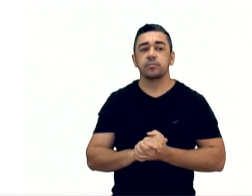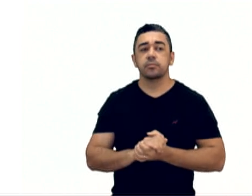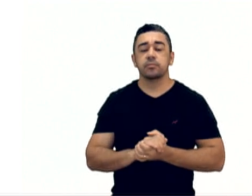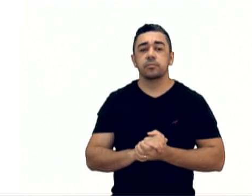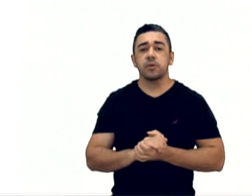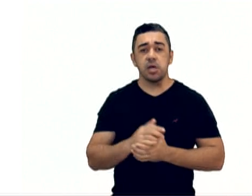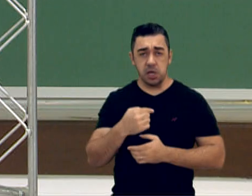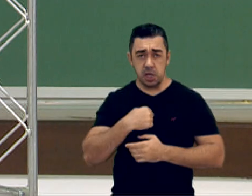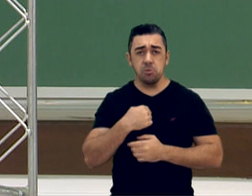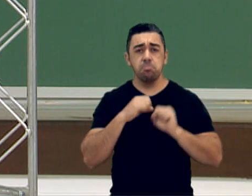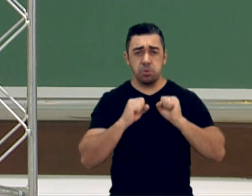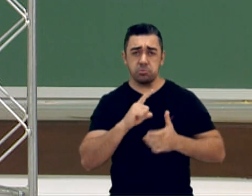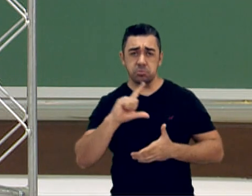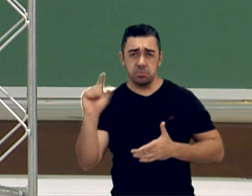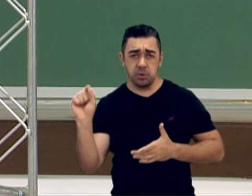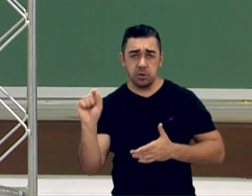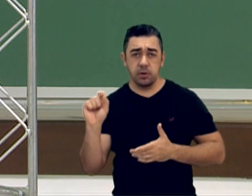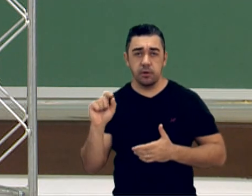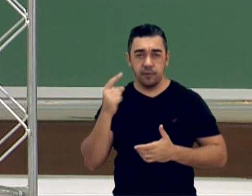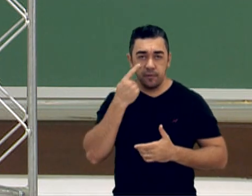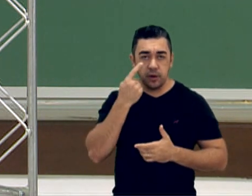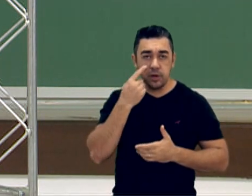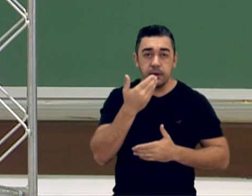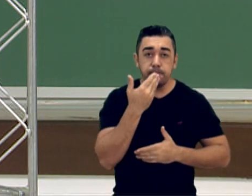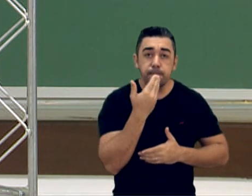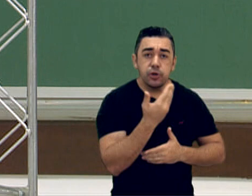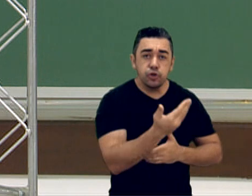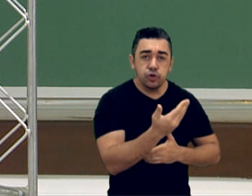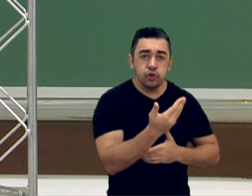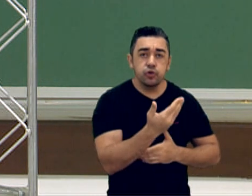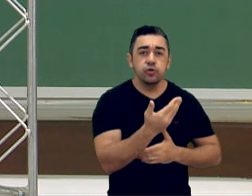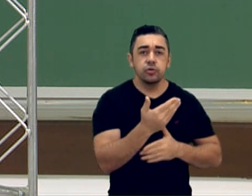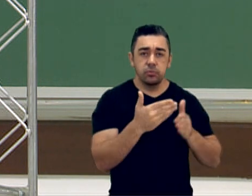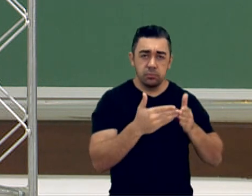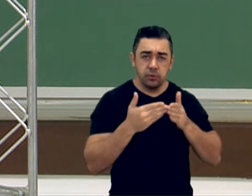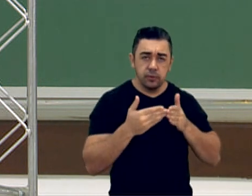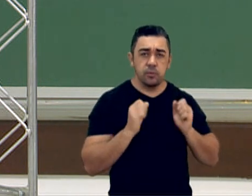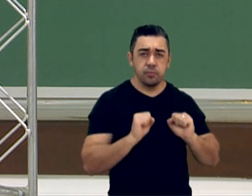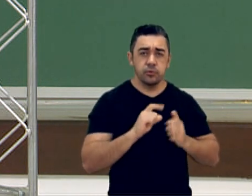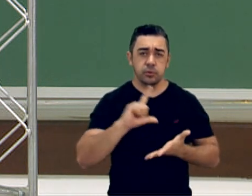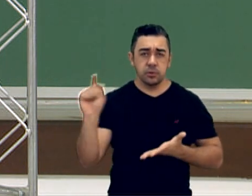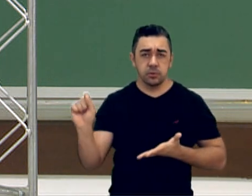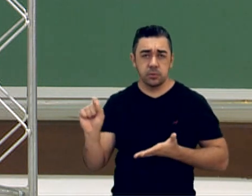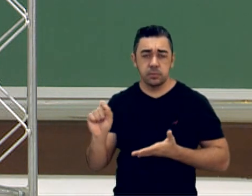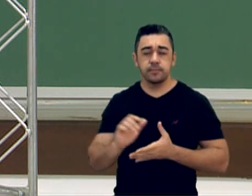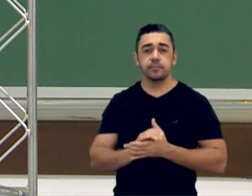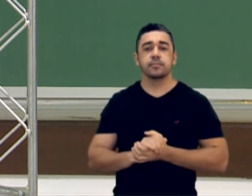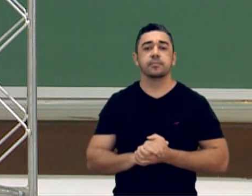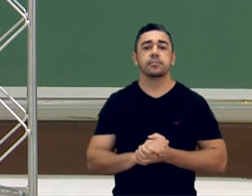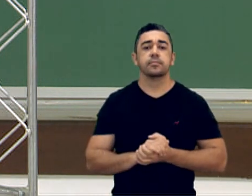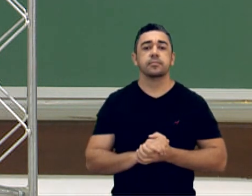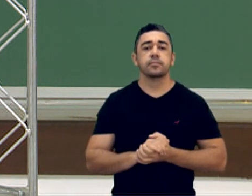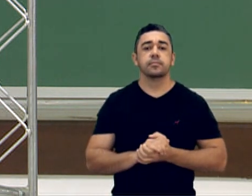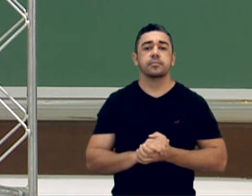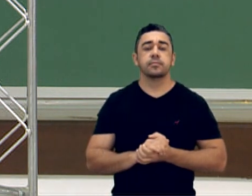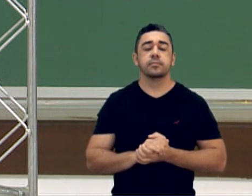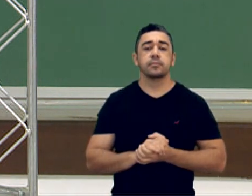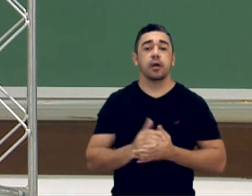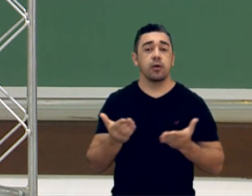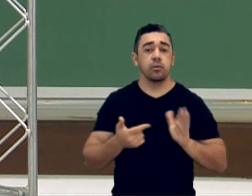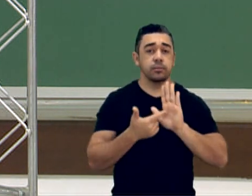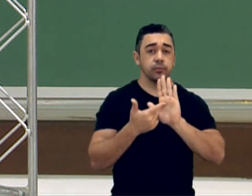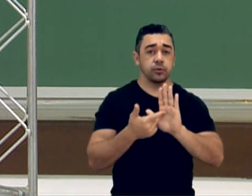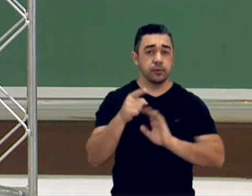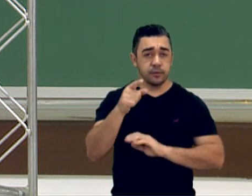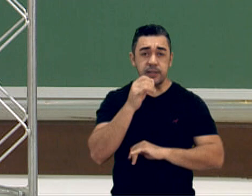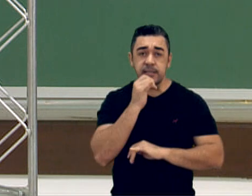out? Eu posso sair? Percebam, eu estou pedindo permissão. Trouxe aqui para